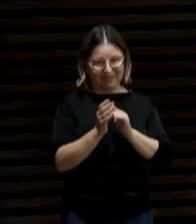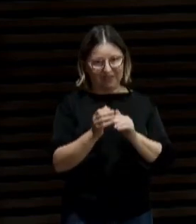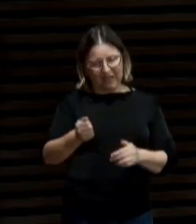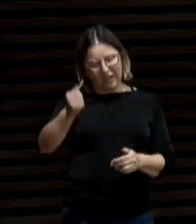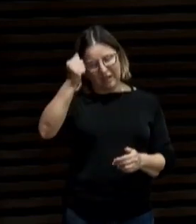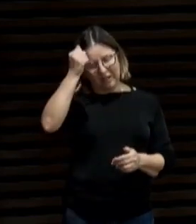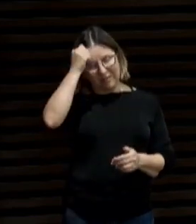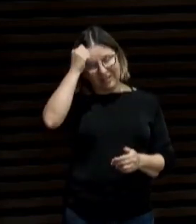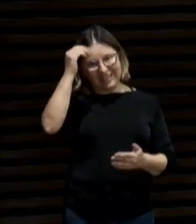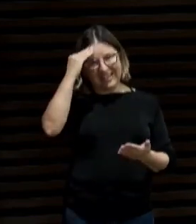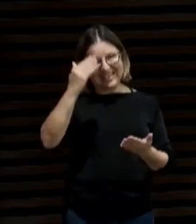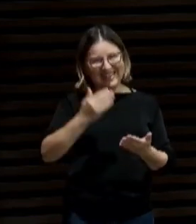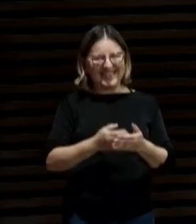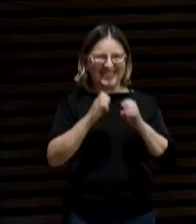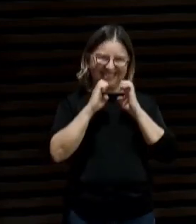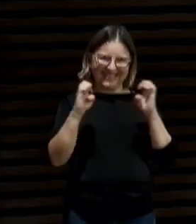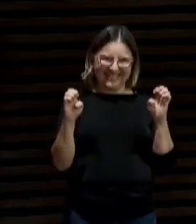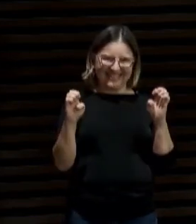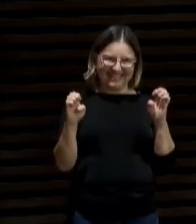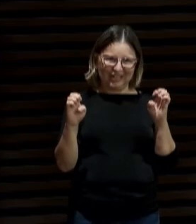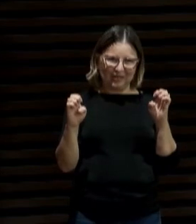e creia no Evangelho.